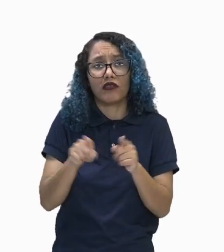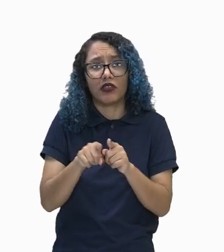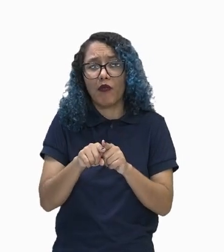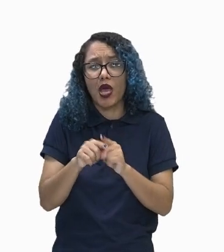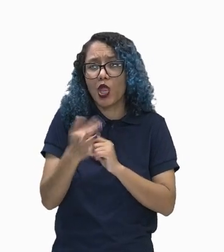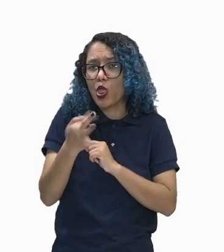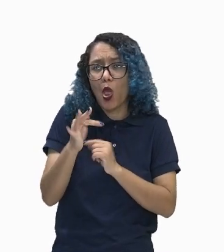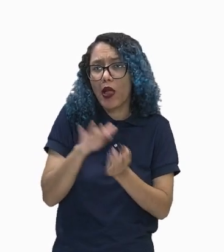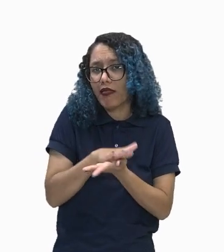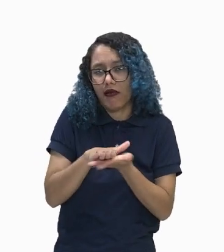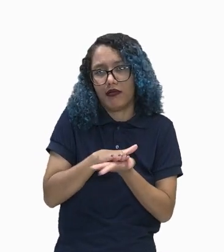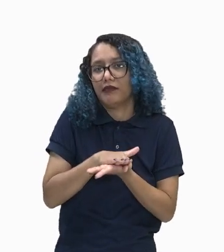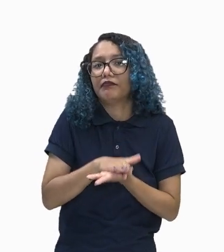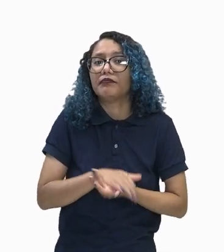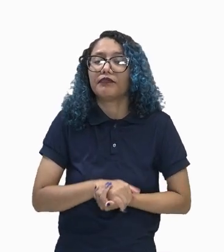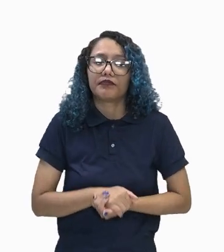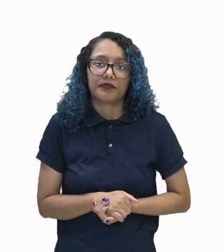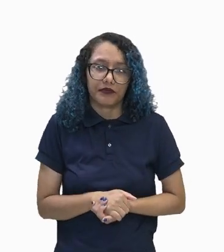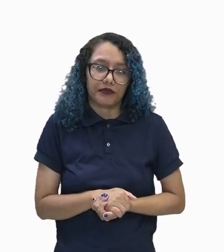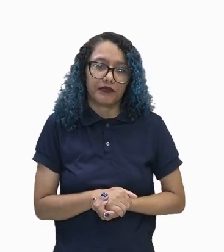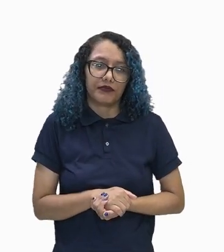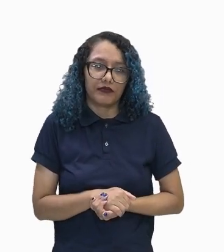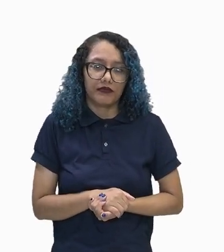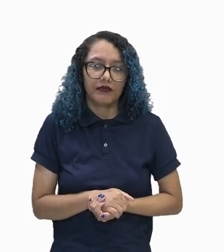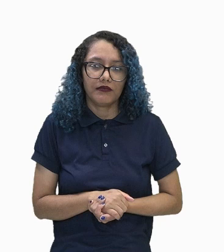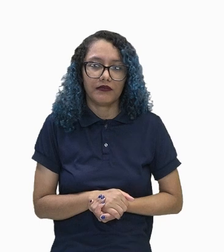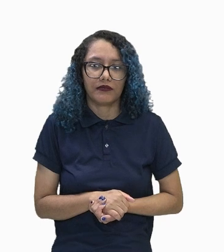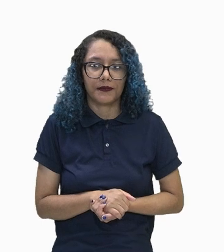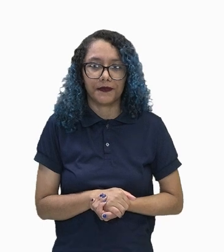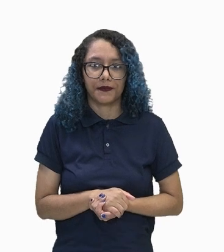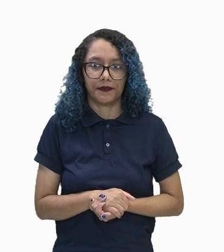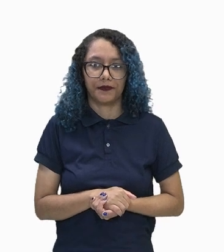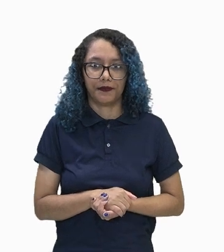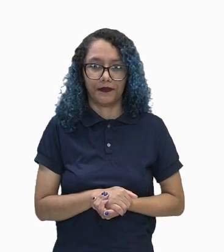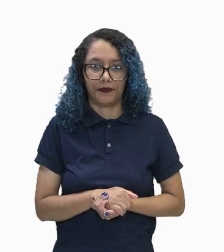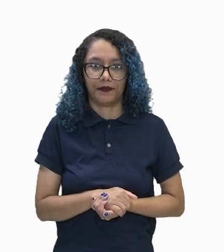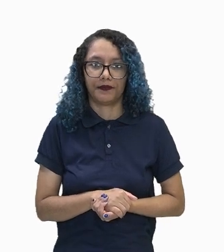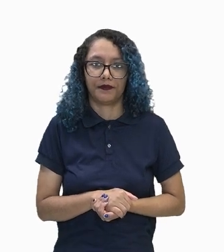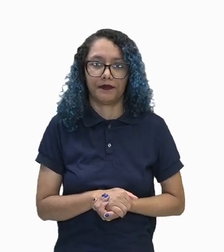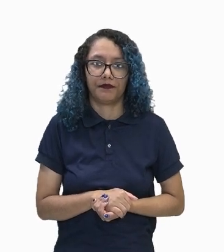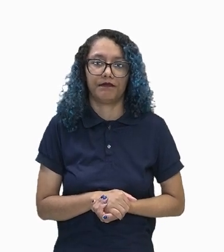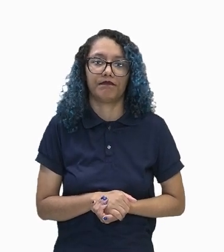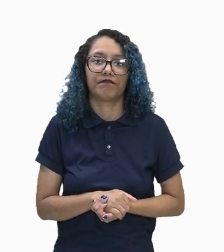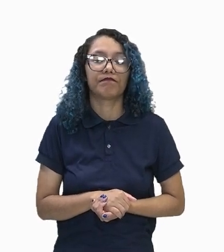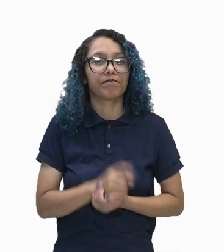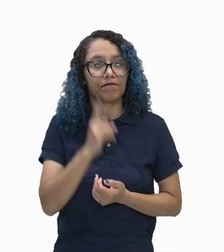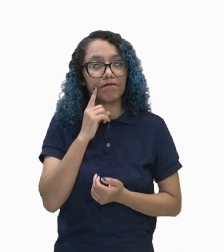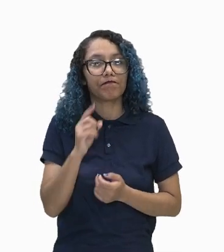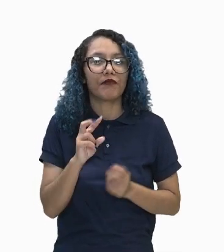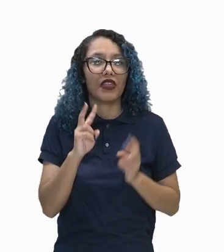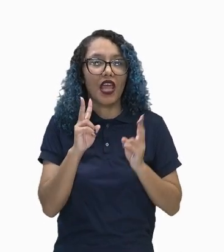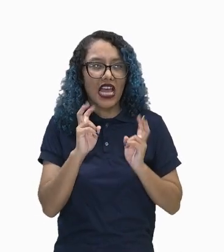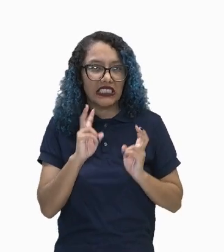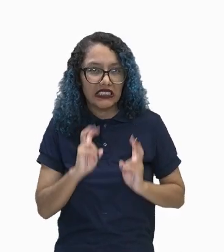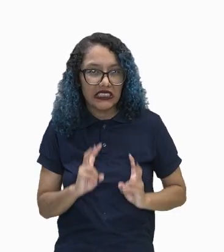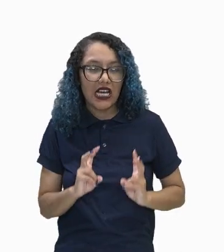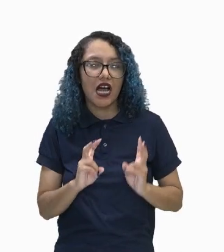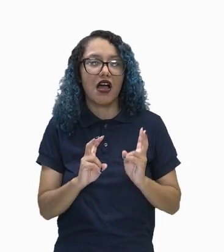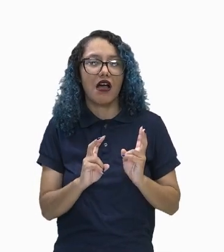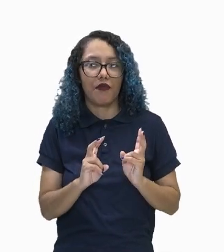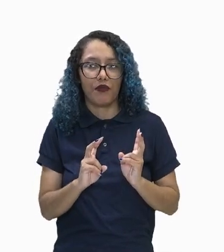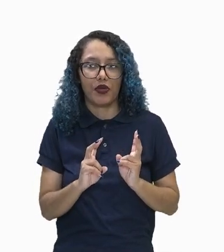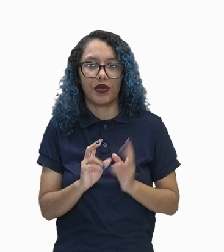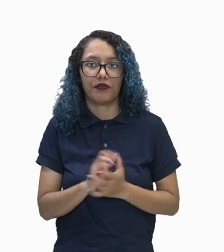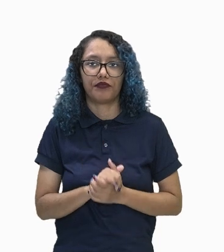é indolor, certo? Esses exames, eles são feitos, né, nas